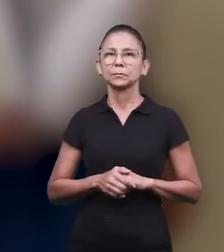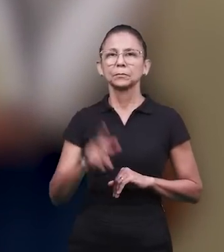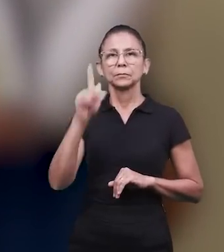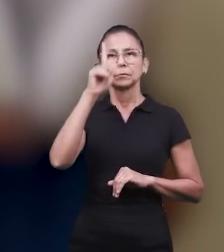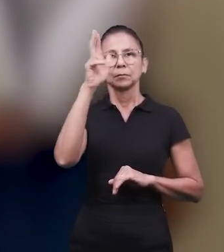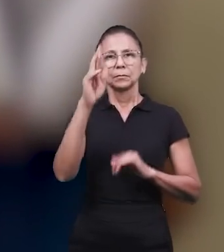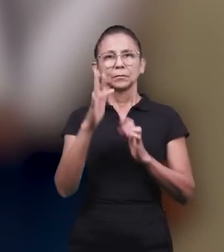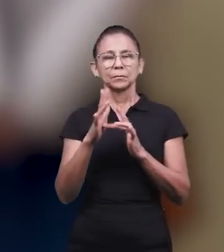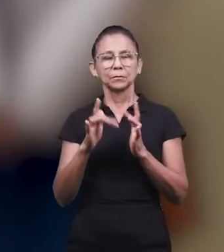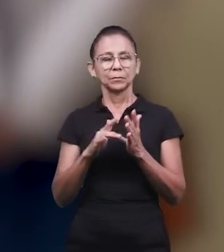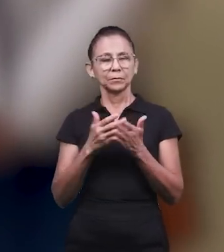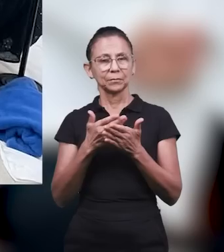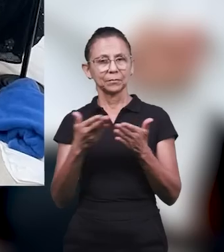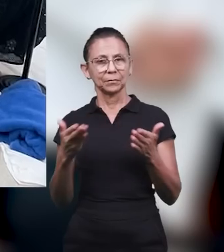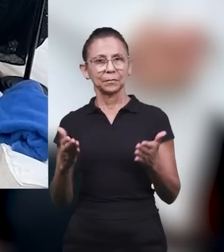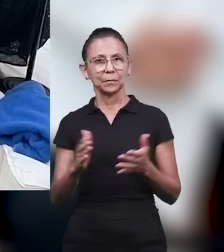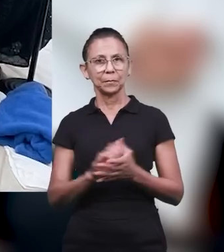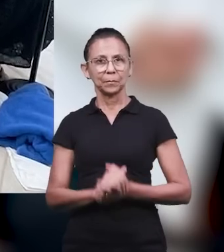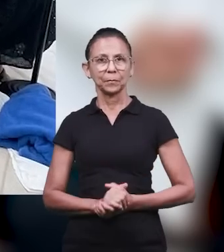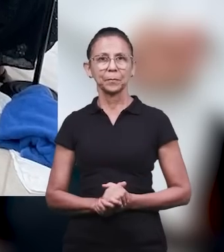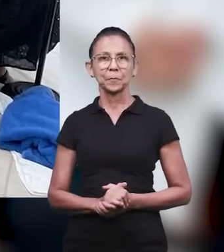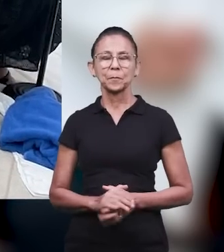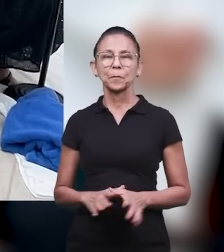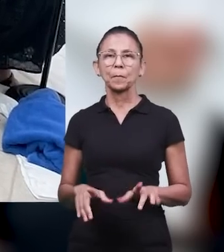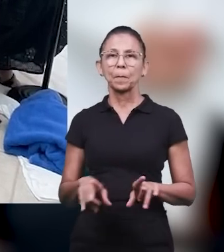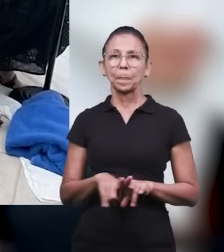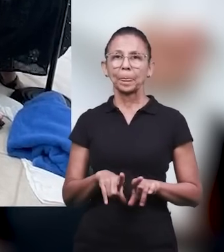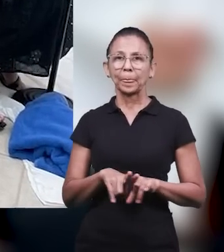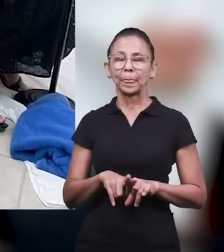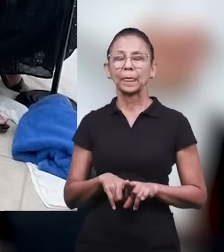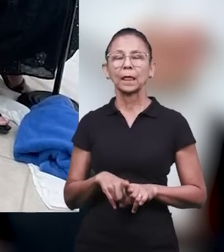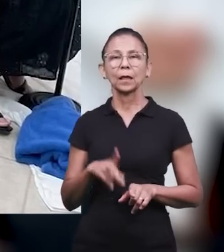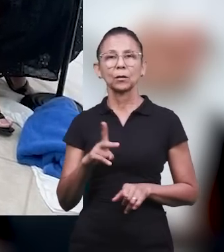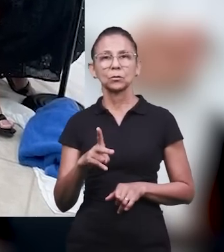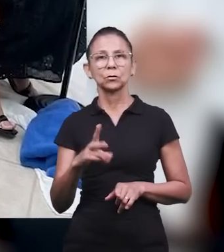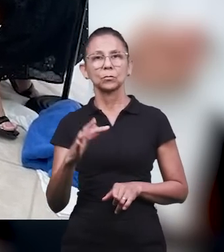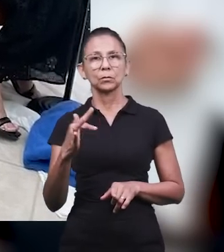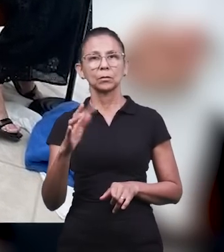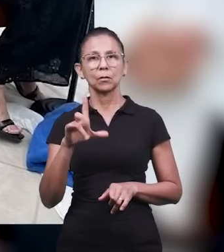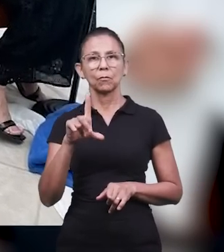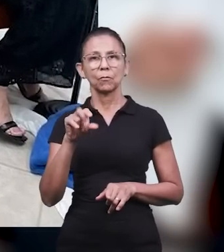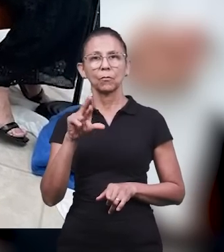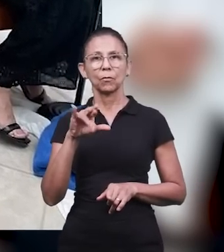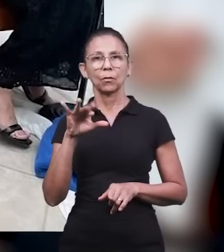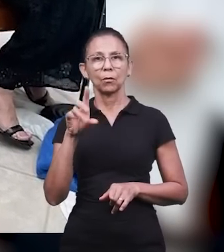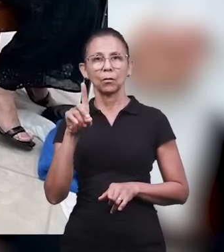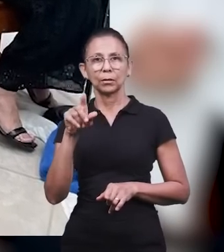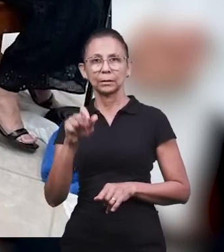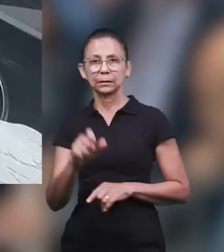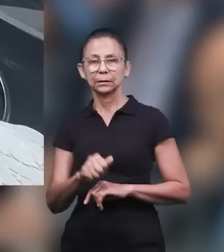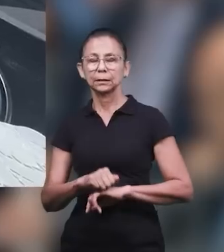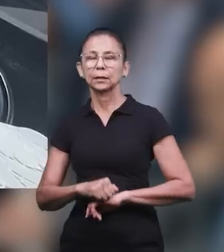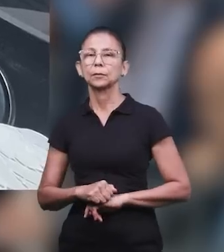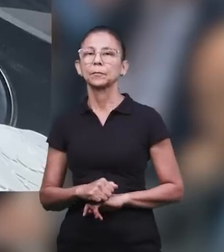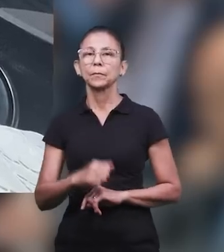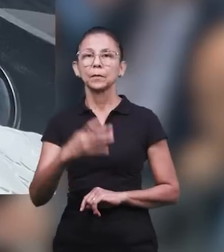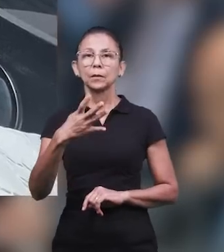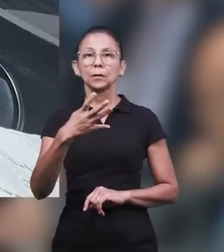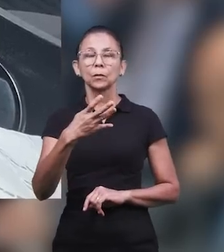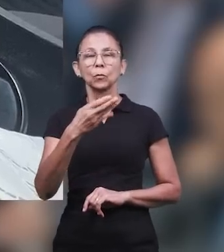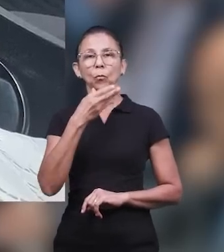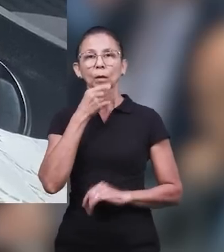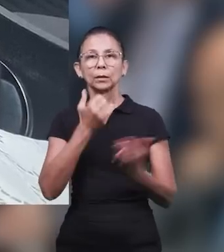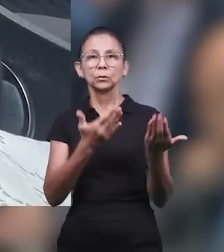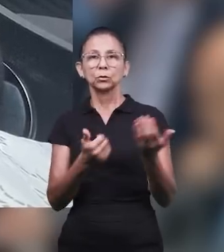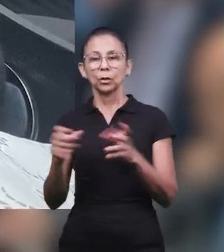todos a paz do Senhor Jesus. Na ICM de Pompano Beach, também na Flórida, 4 jovens desceram as águas no sábado, no